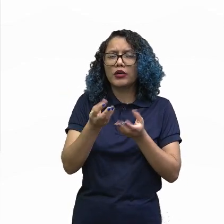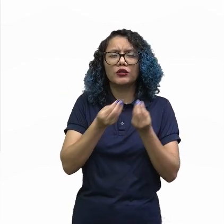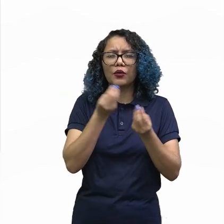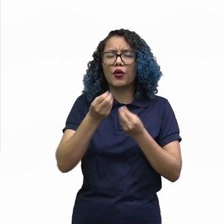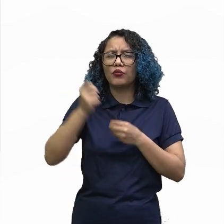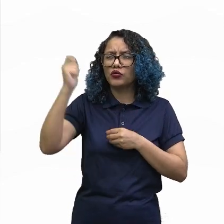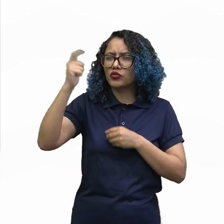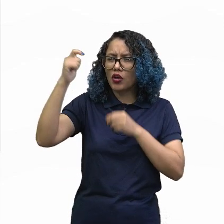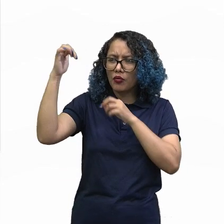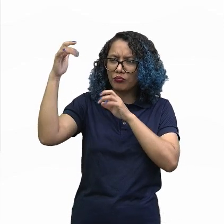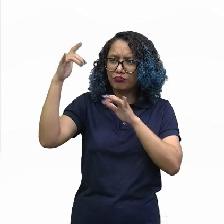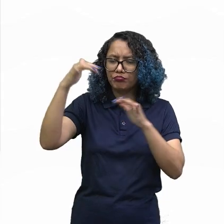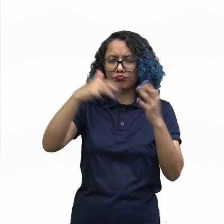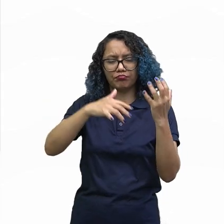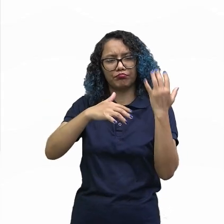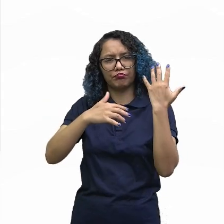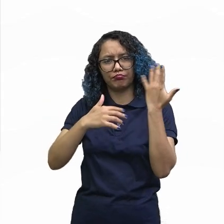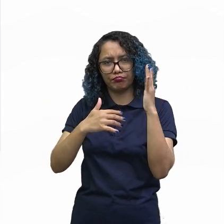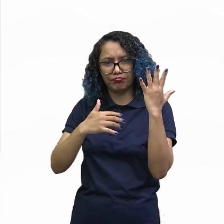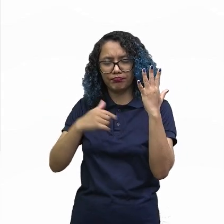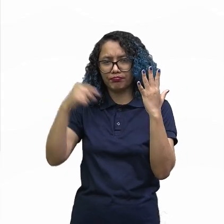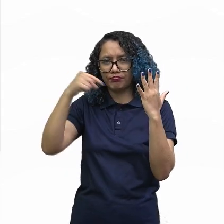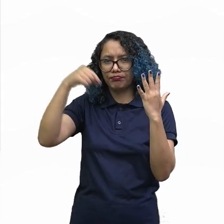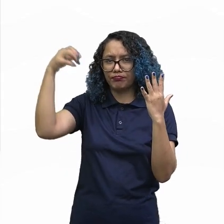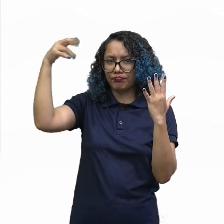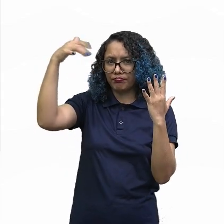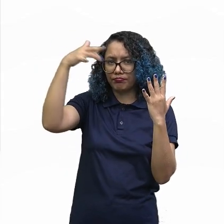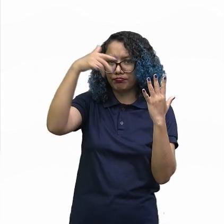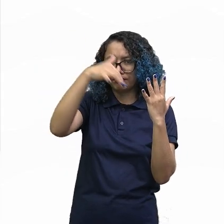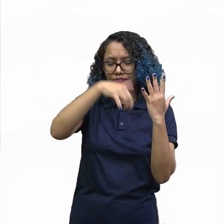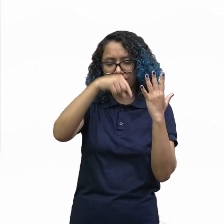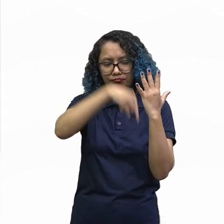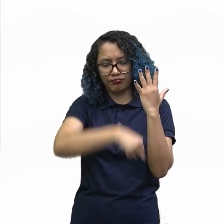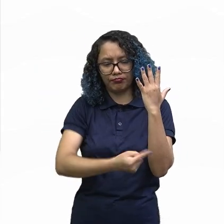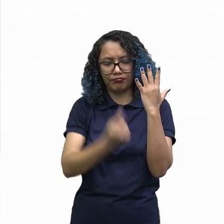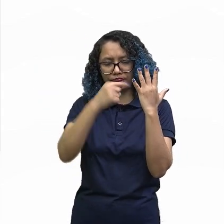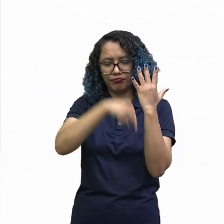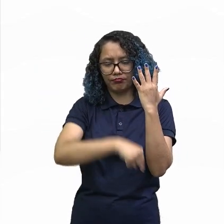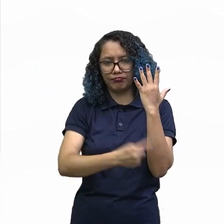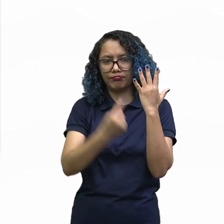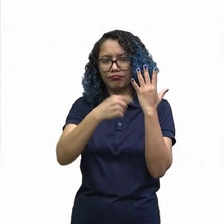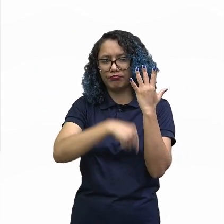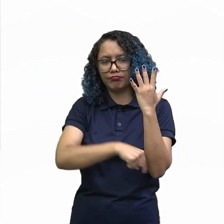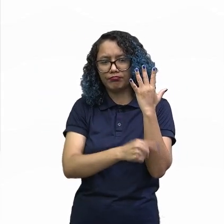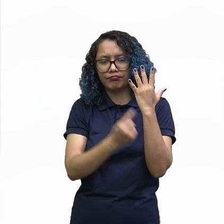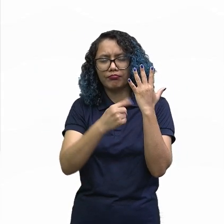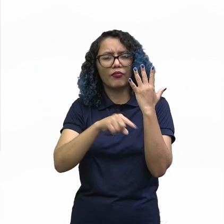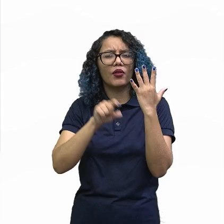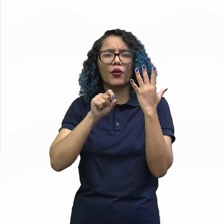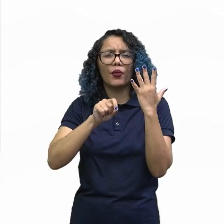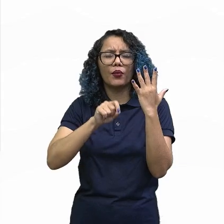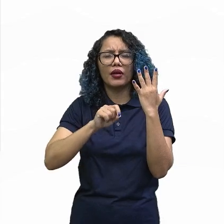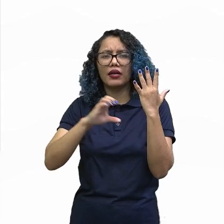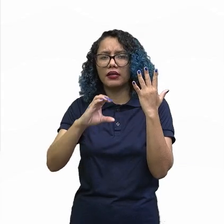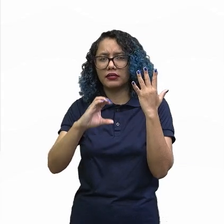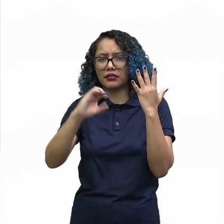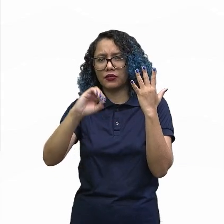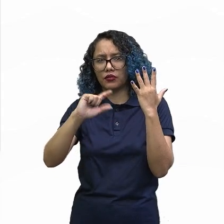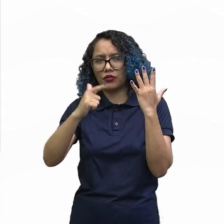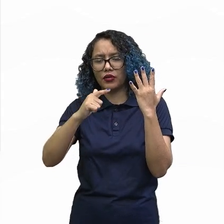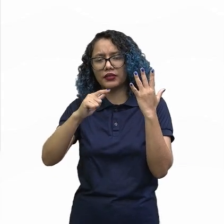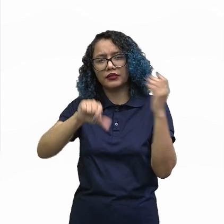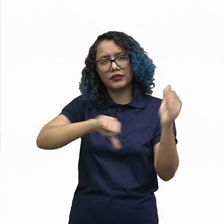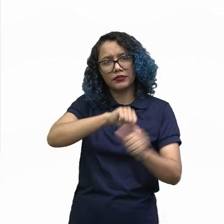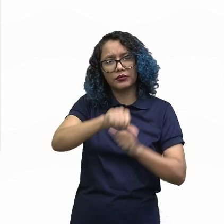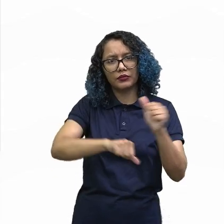faz com que a planta faça a fotossíntese, que é a transformação do CO2 em